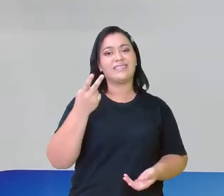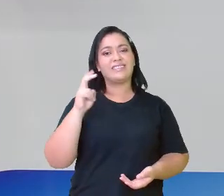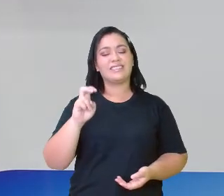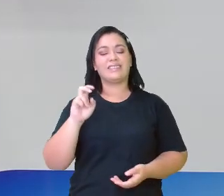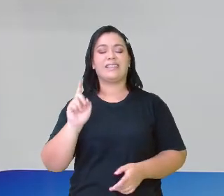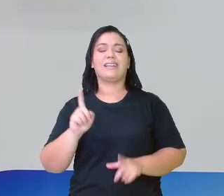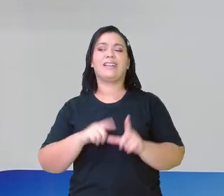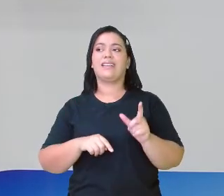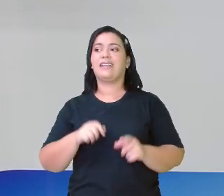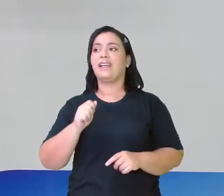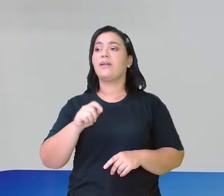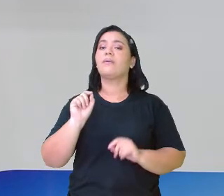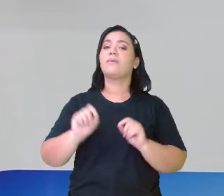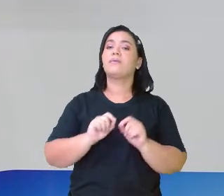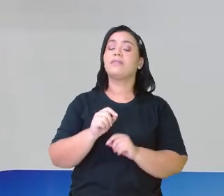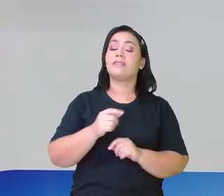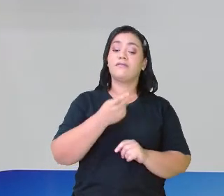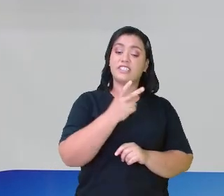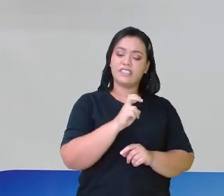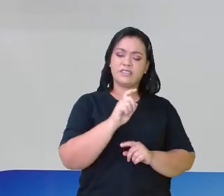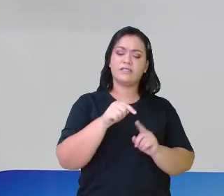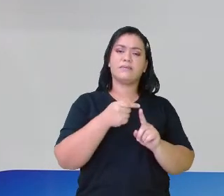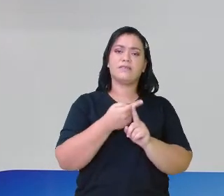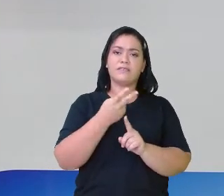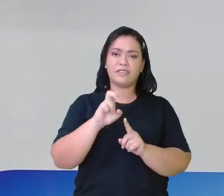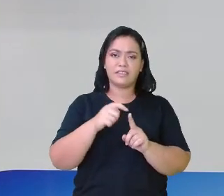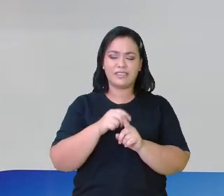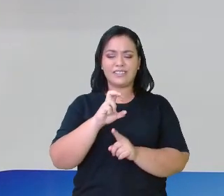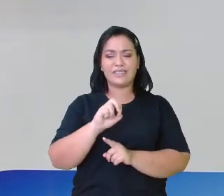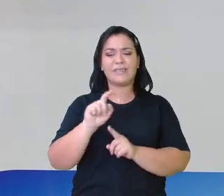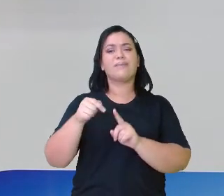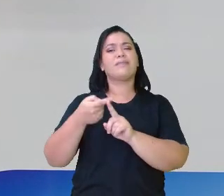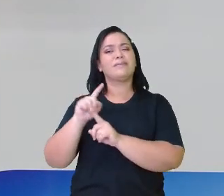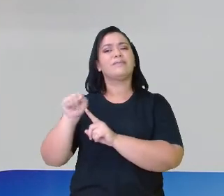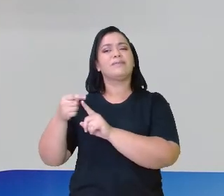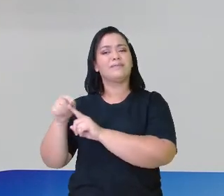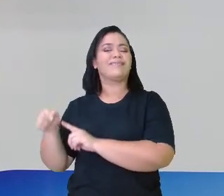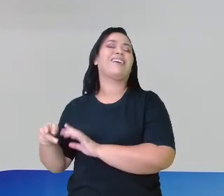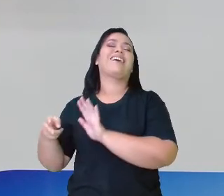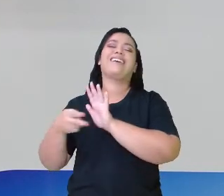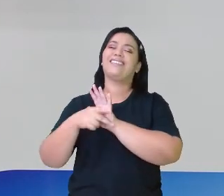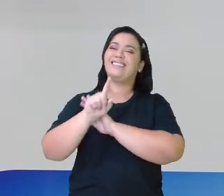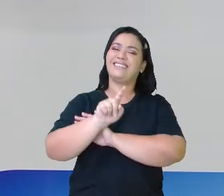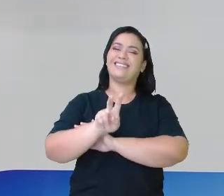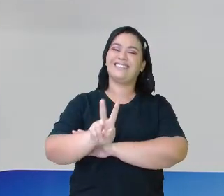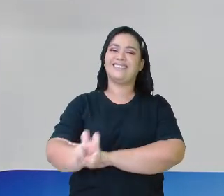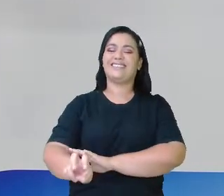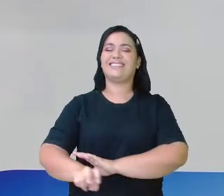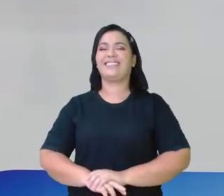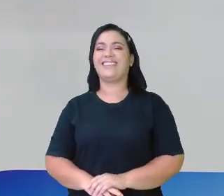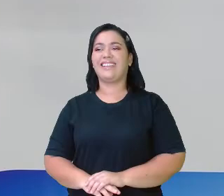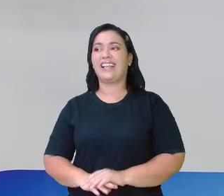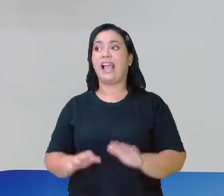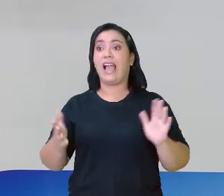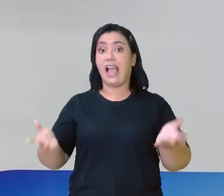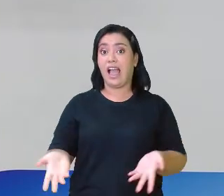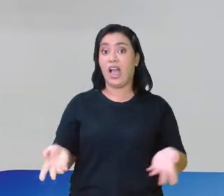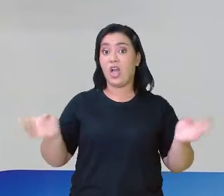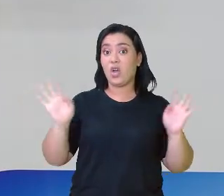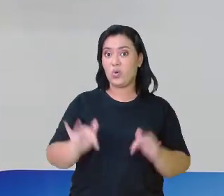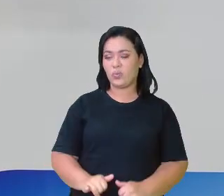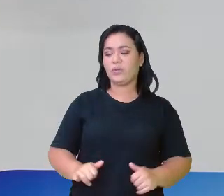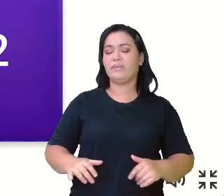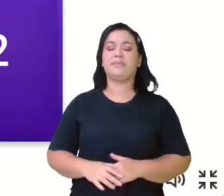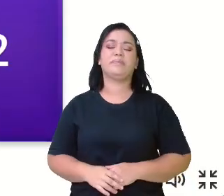Porque 25 mais 25 dá 50, mais 20, mais 50, aí pronto, vai. E aí, minha gente, vamos fazer só a última pra